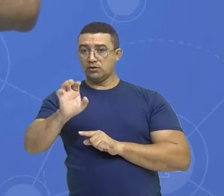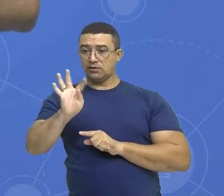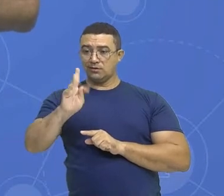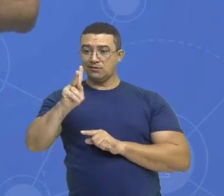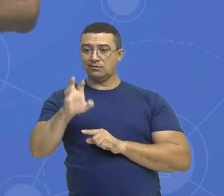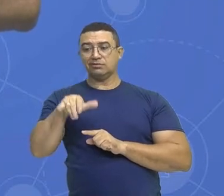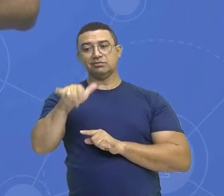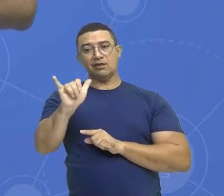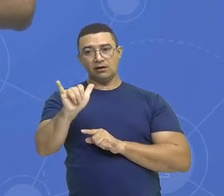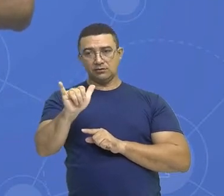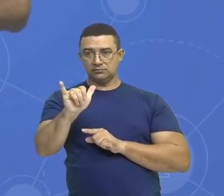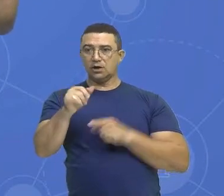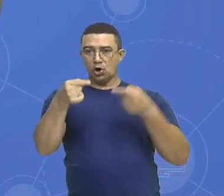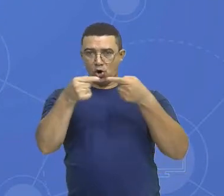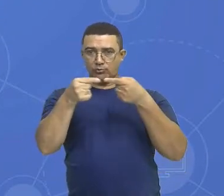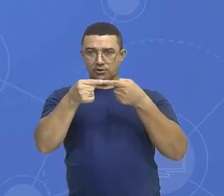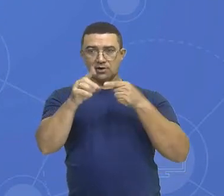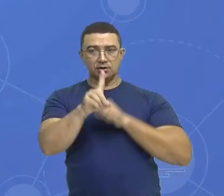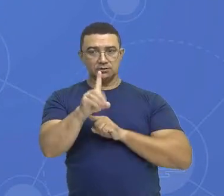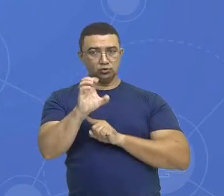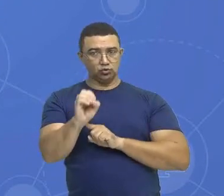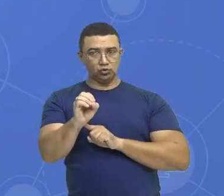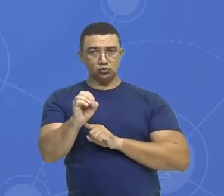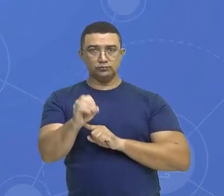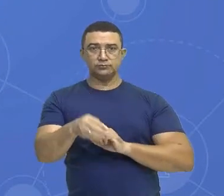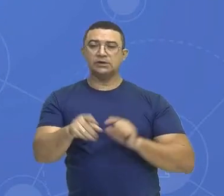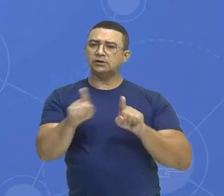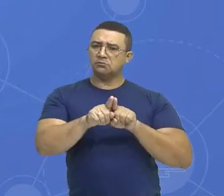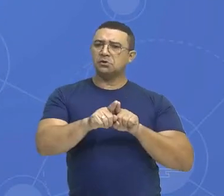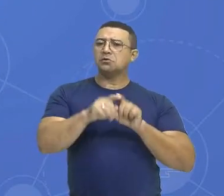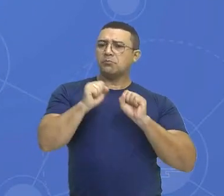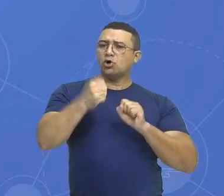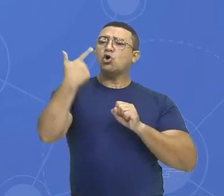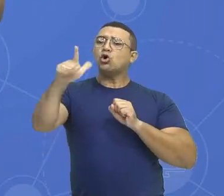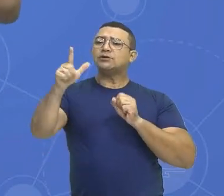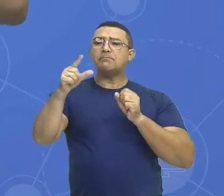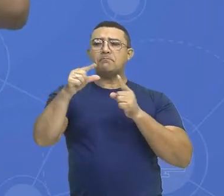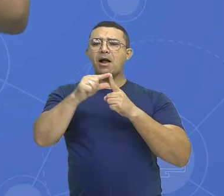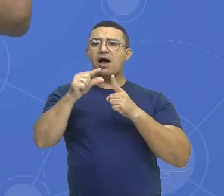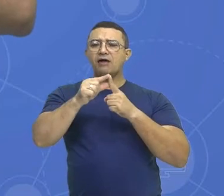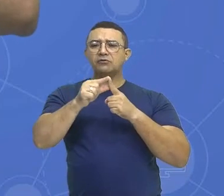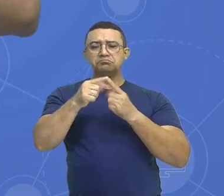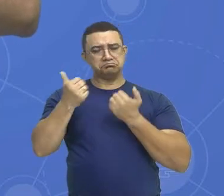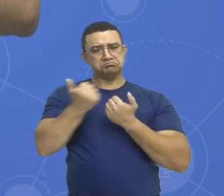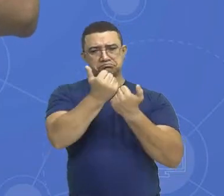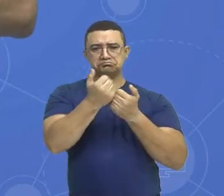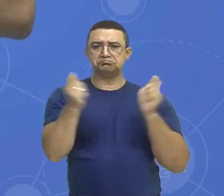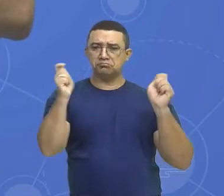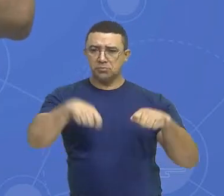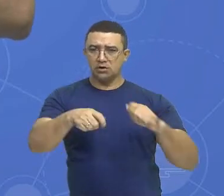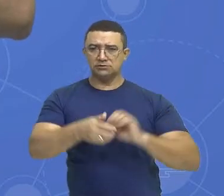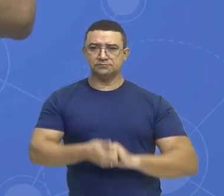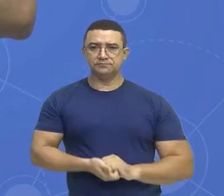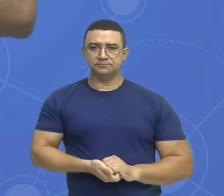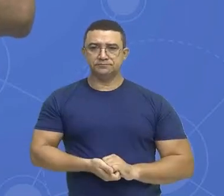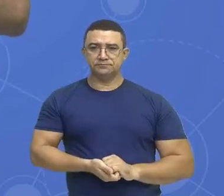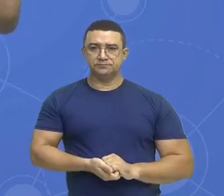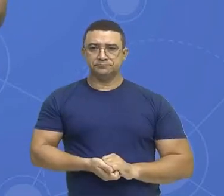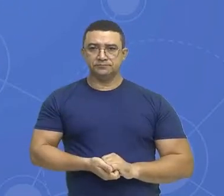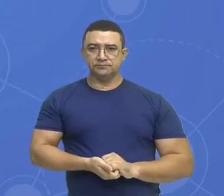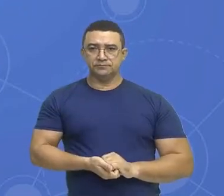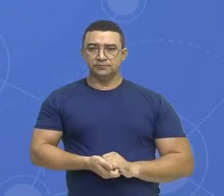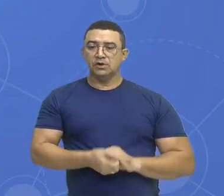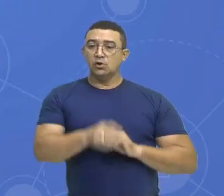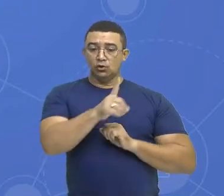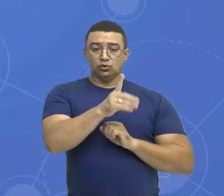pode ser uma palavra que vai estar substituindo, né, uma palavra alternativa. Aí nós temos o verbo principal, the main verb, então sempre